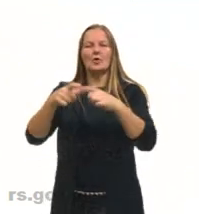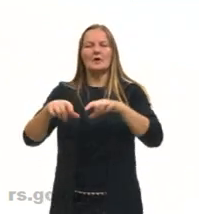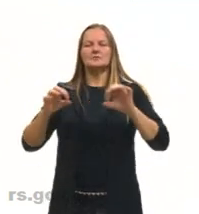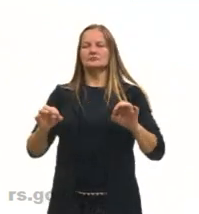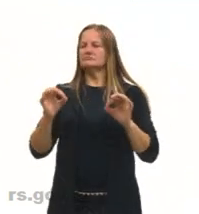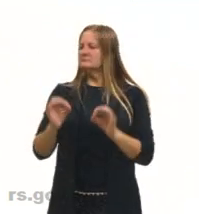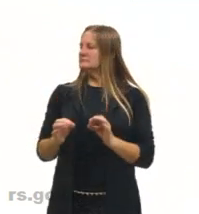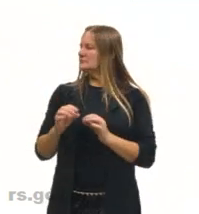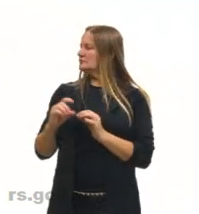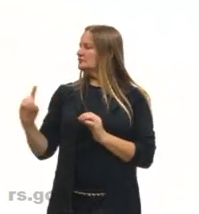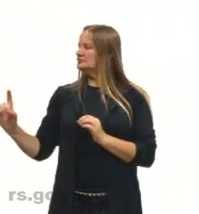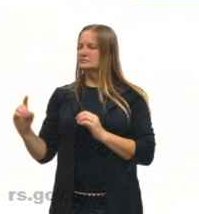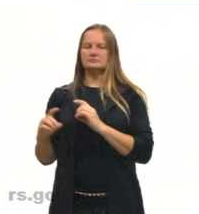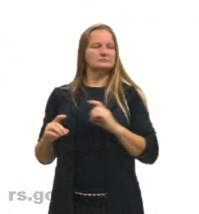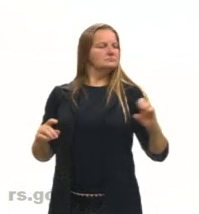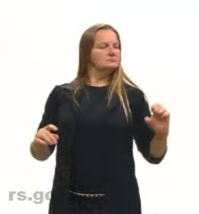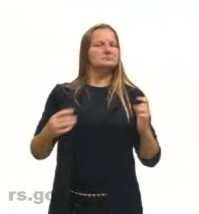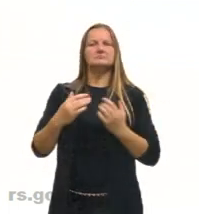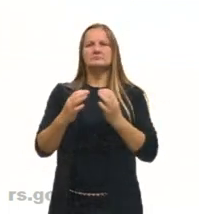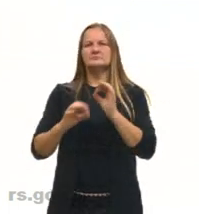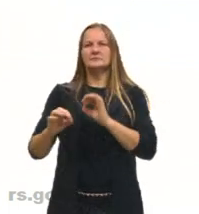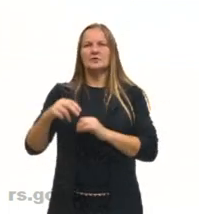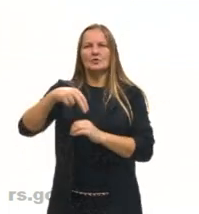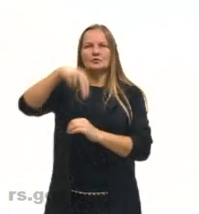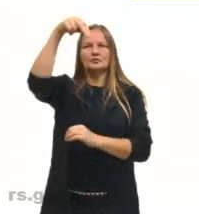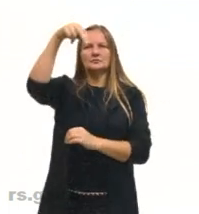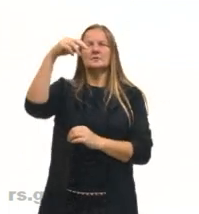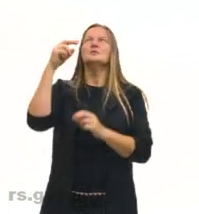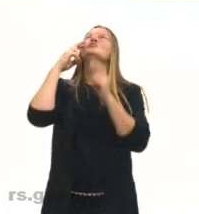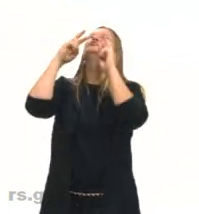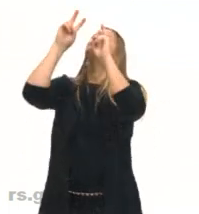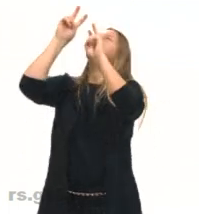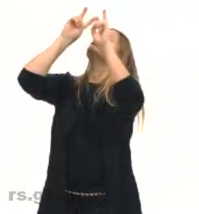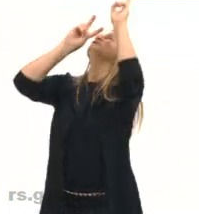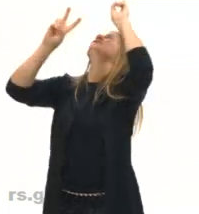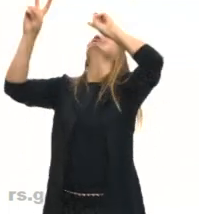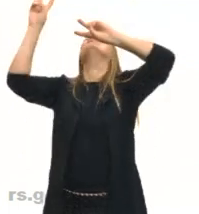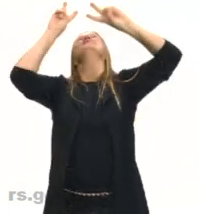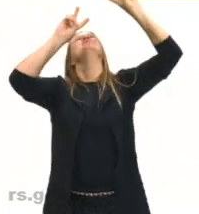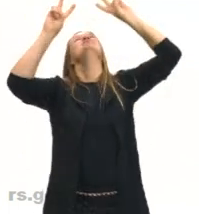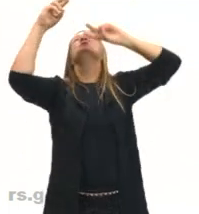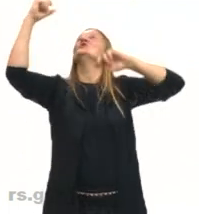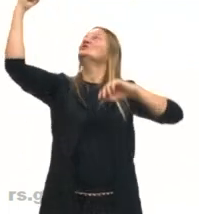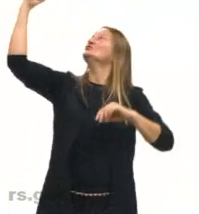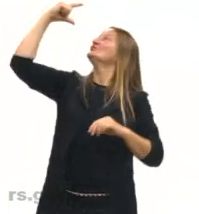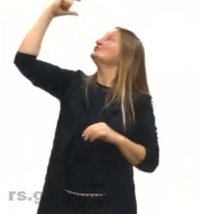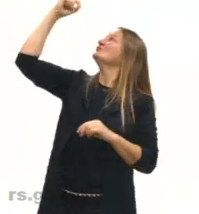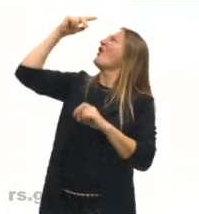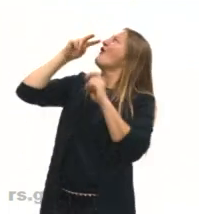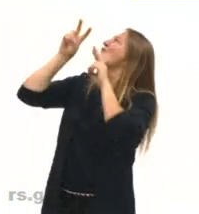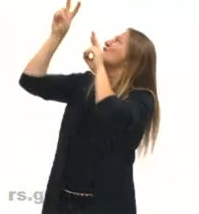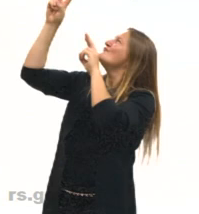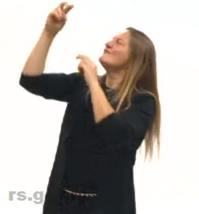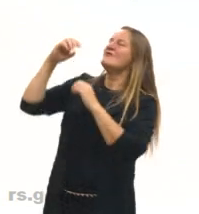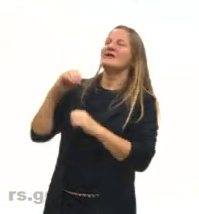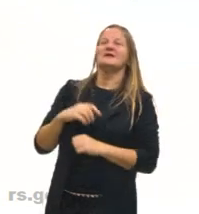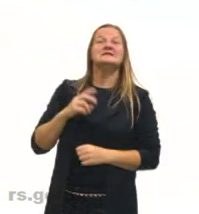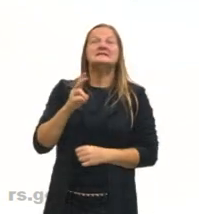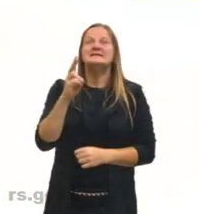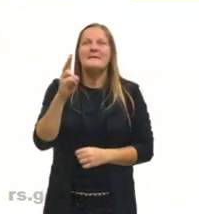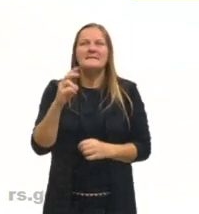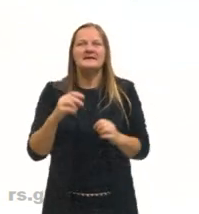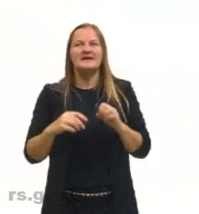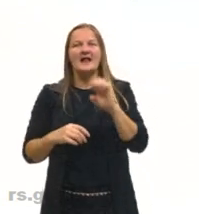localizar principalmente pelo norte né a gente usa os astros né para poder o sol é um deles né o sol sempre nasce no leste